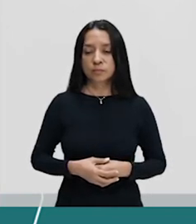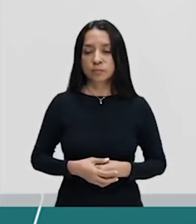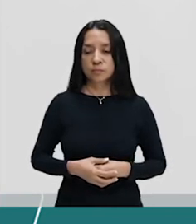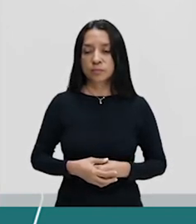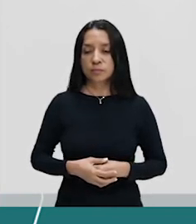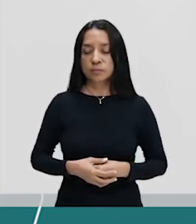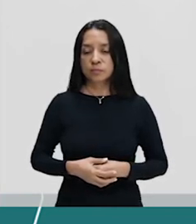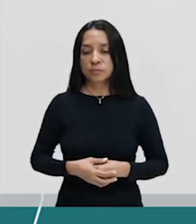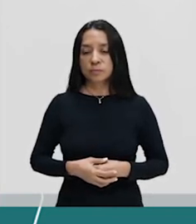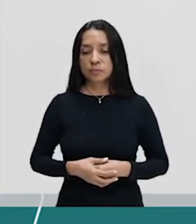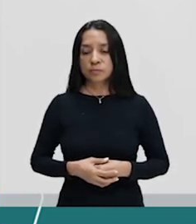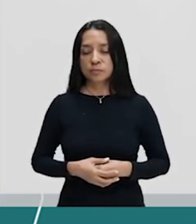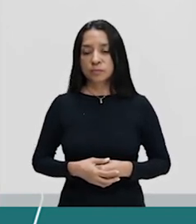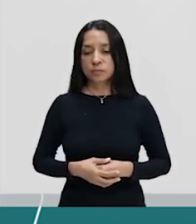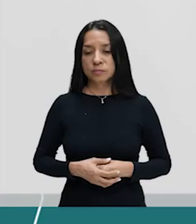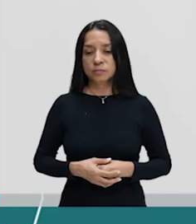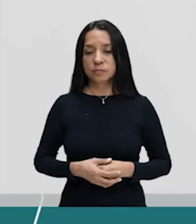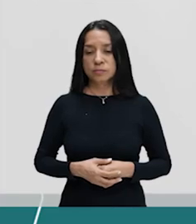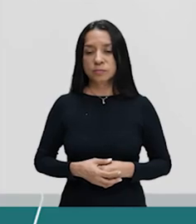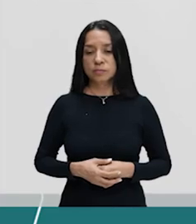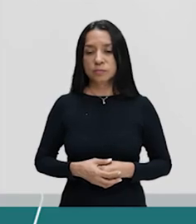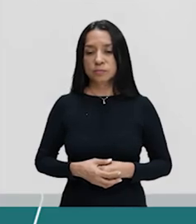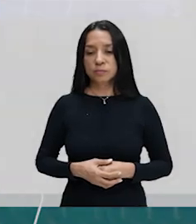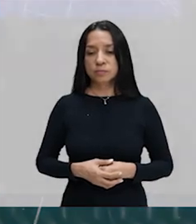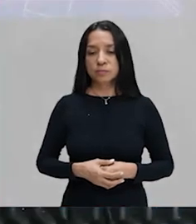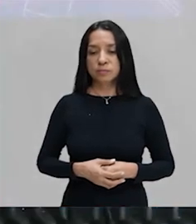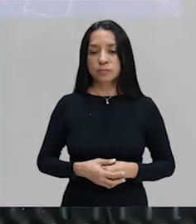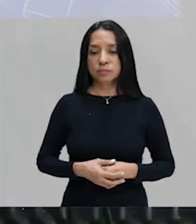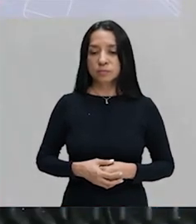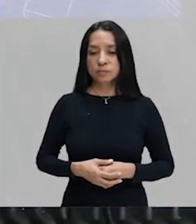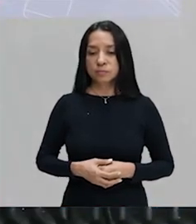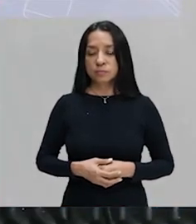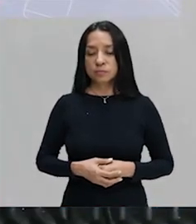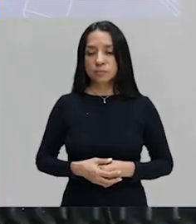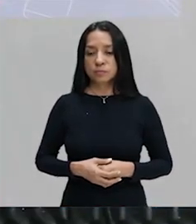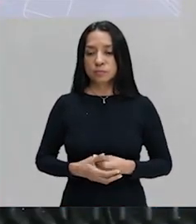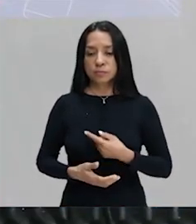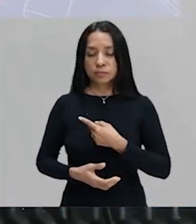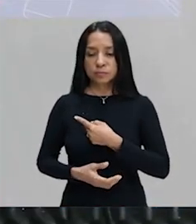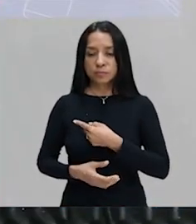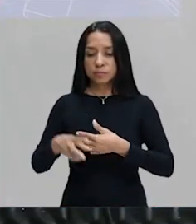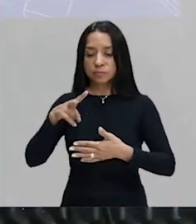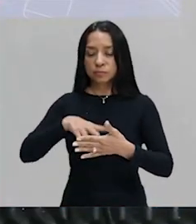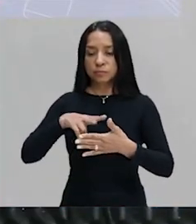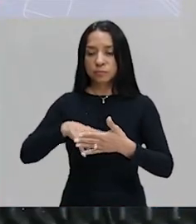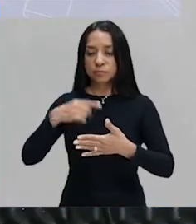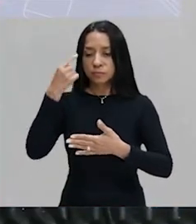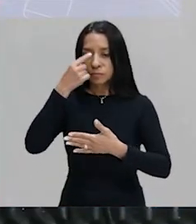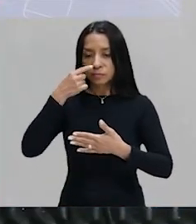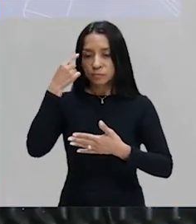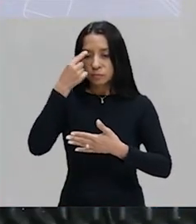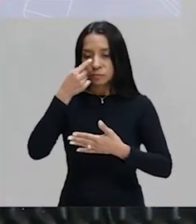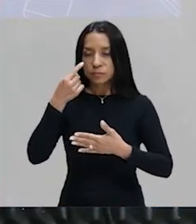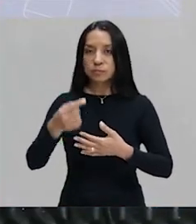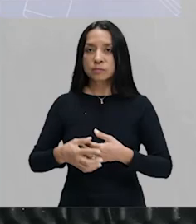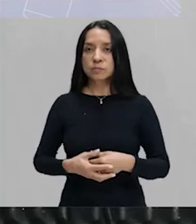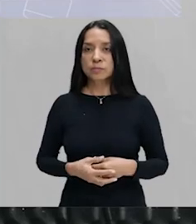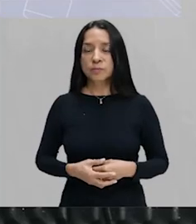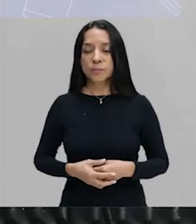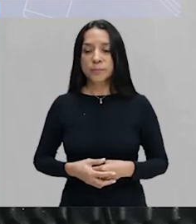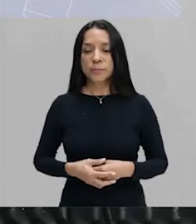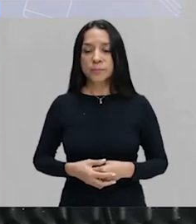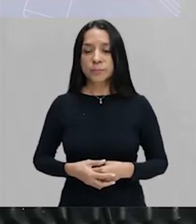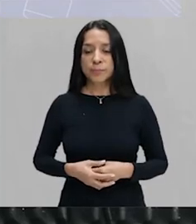estuvo, nosotros estuvimos, vosotros estuvisteis